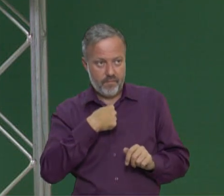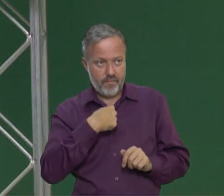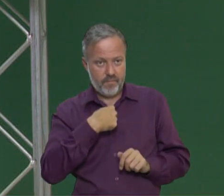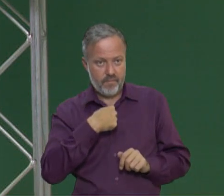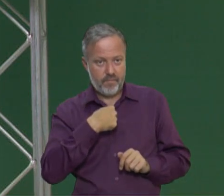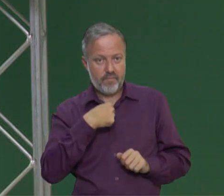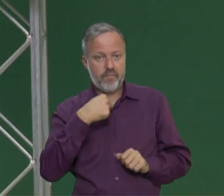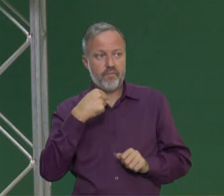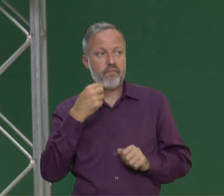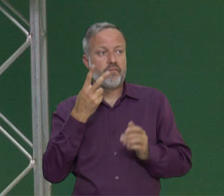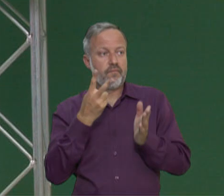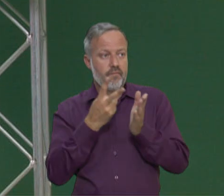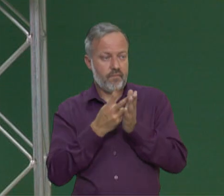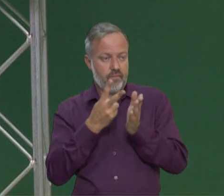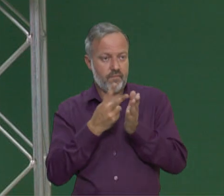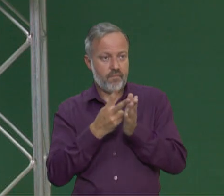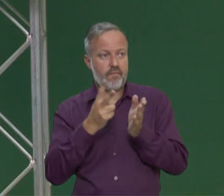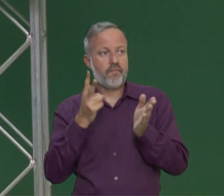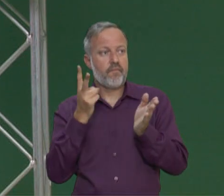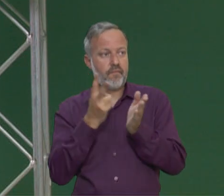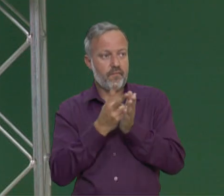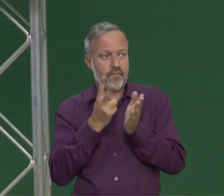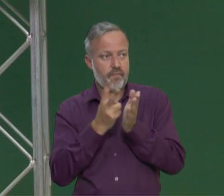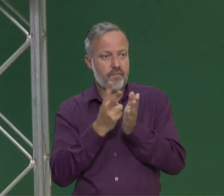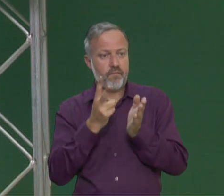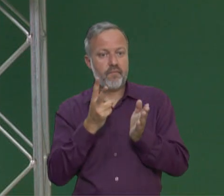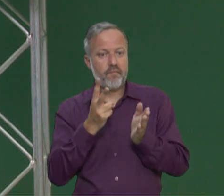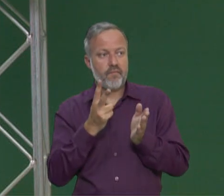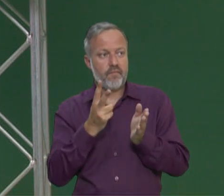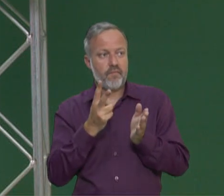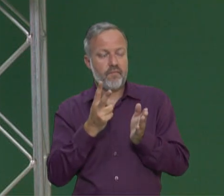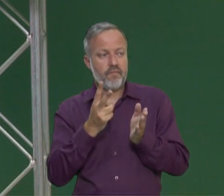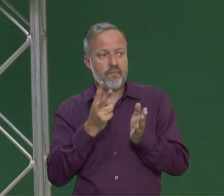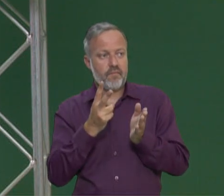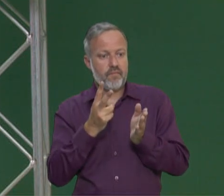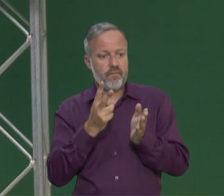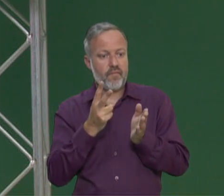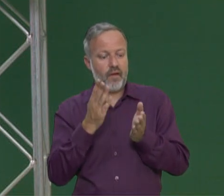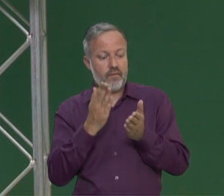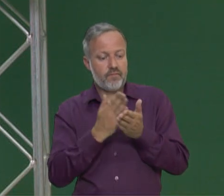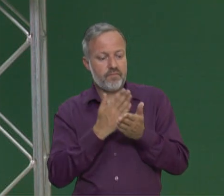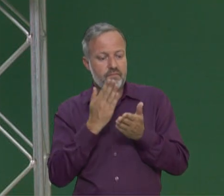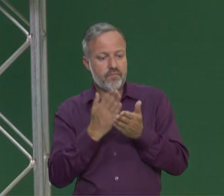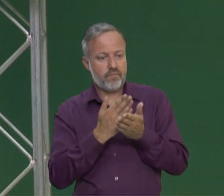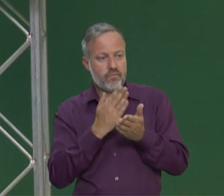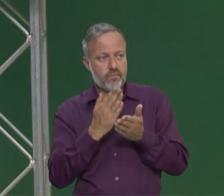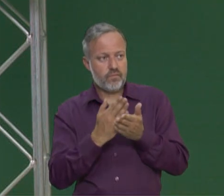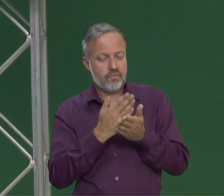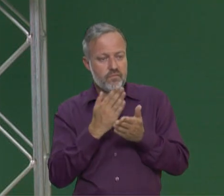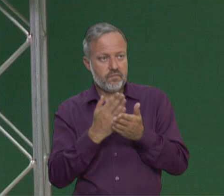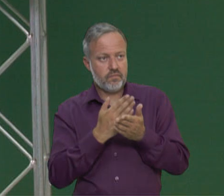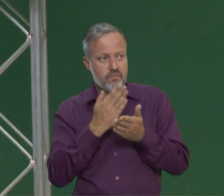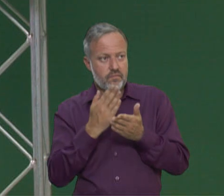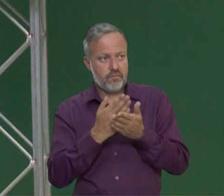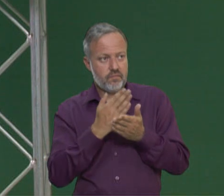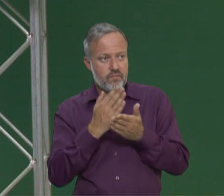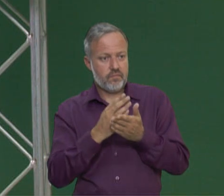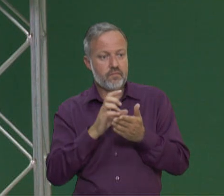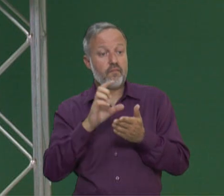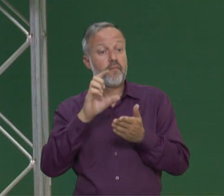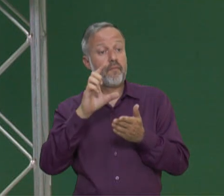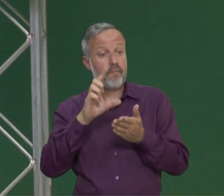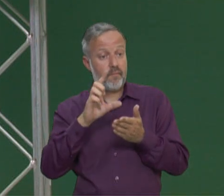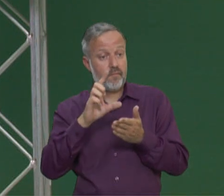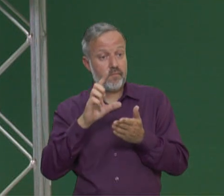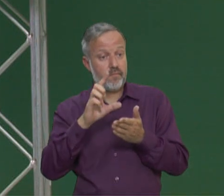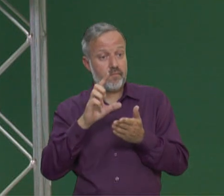Sempre que você for escrever o I, você está fazendo os exercícios no caderno, use capital letter, use letra